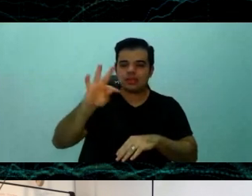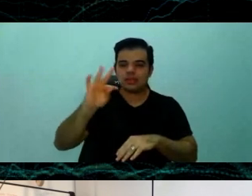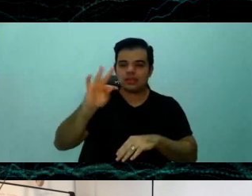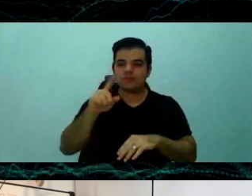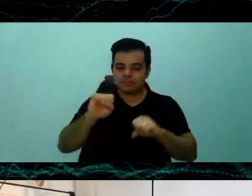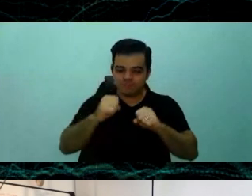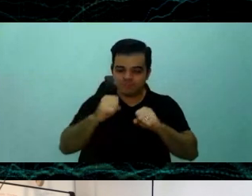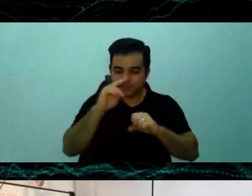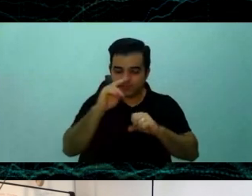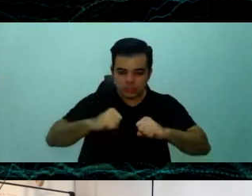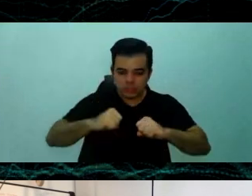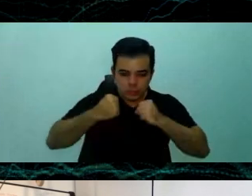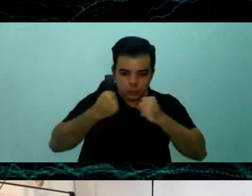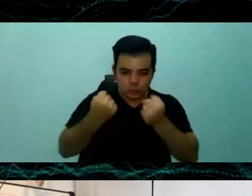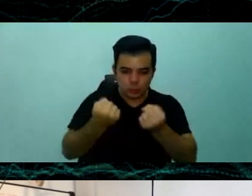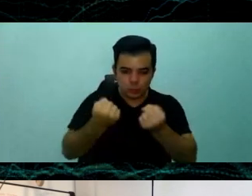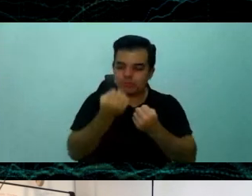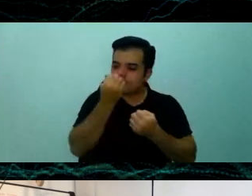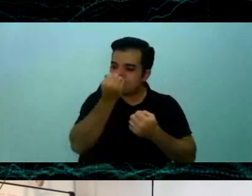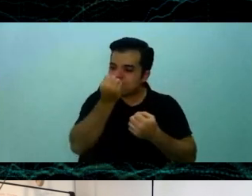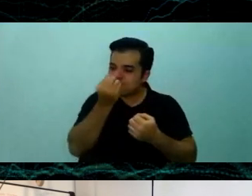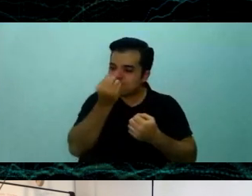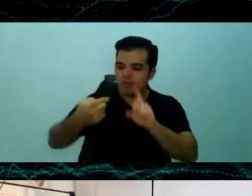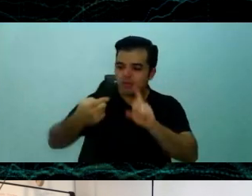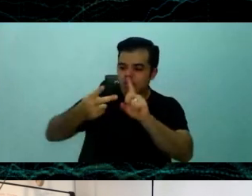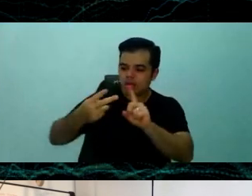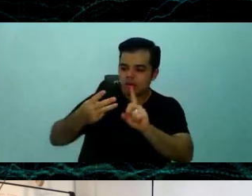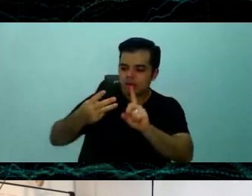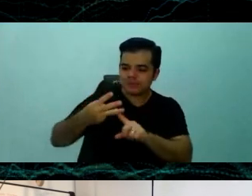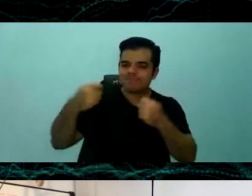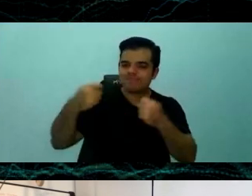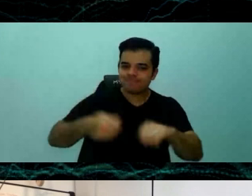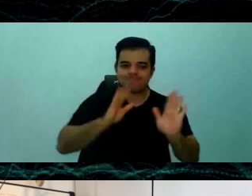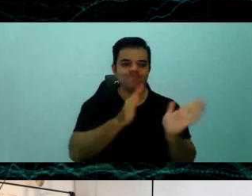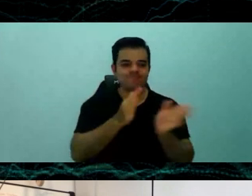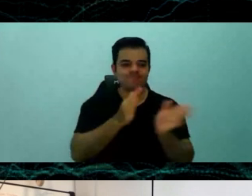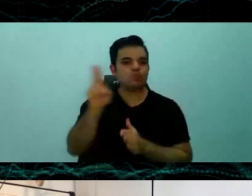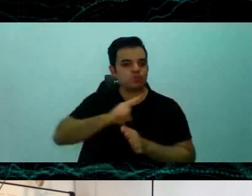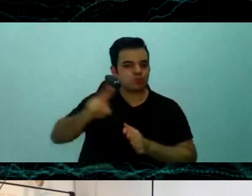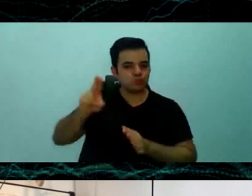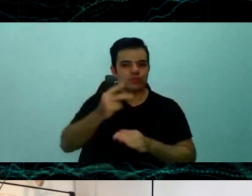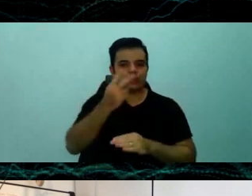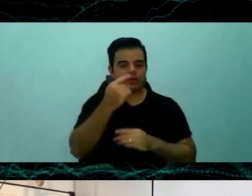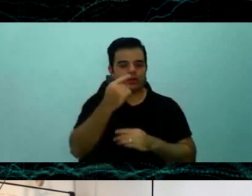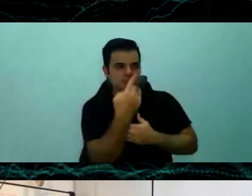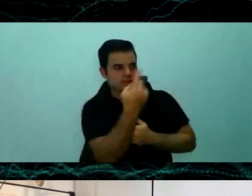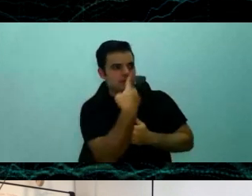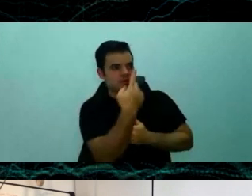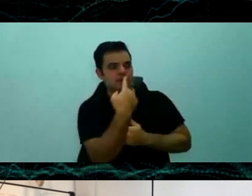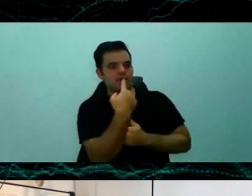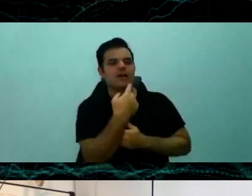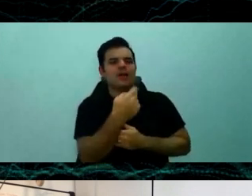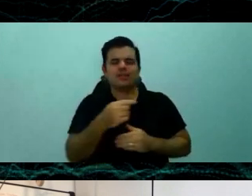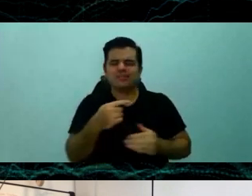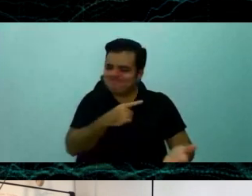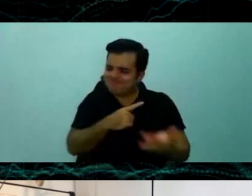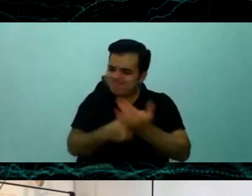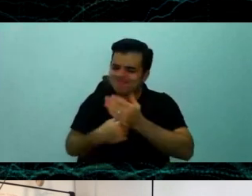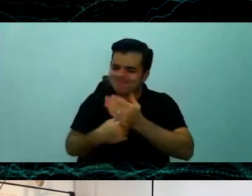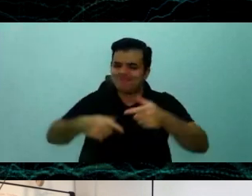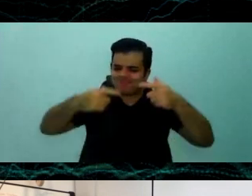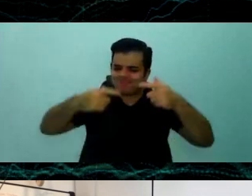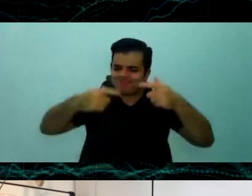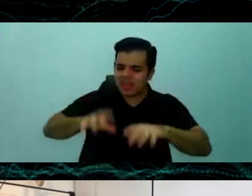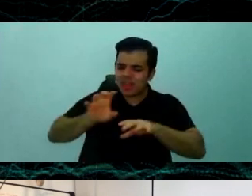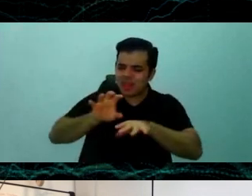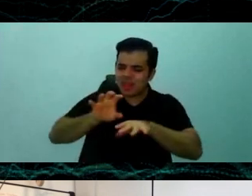boas práticas por padrão. Então, eu vou mostrar para vocês, mas ele já ajuda demais a fazer o remote state, ele já ajuda demais